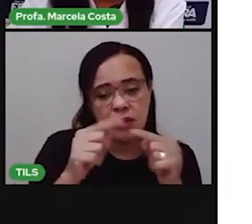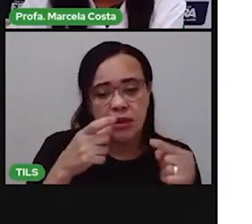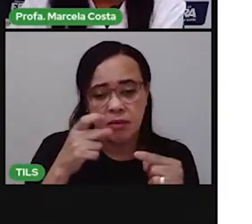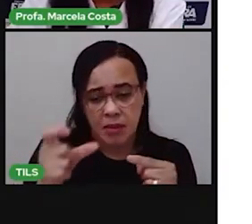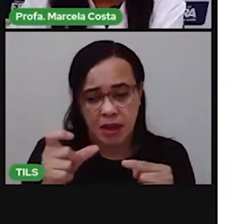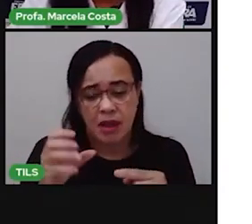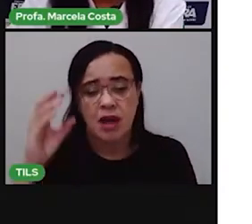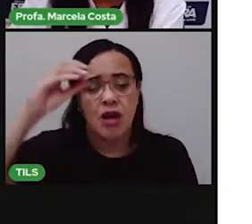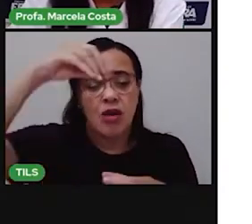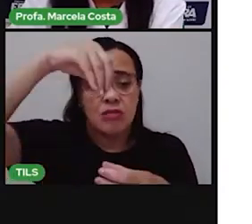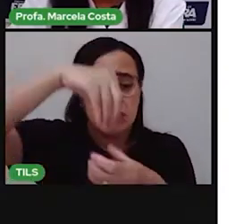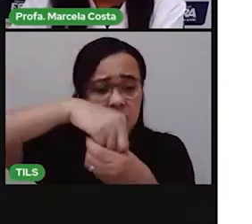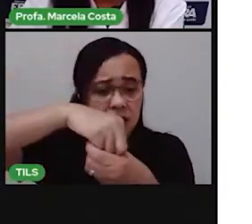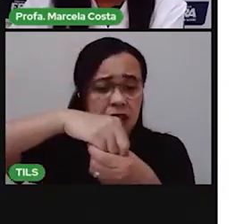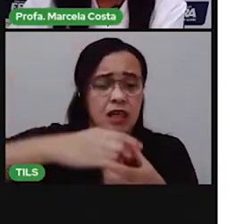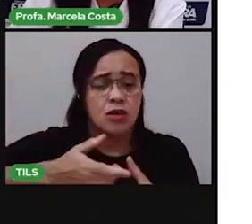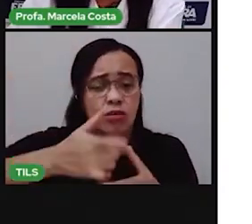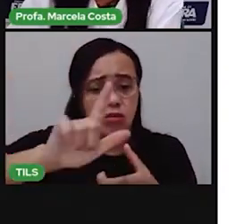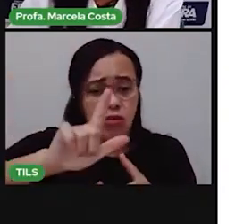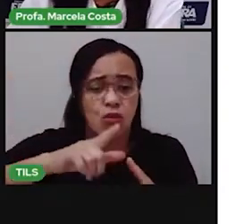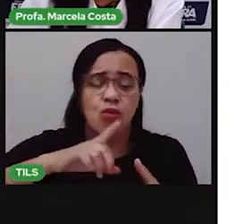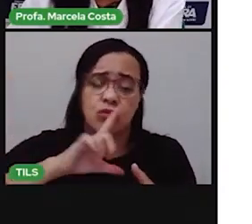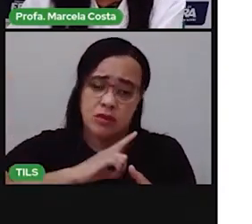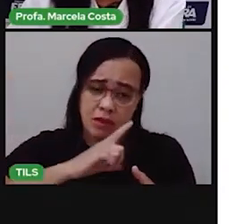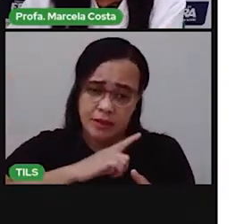palavras. Olha,